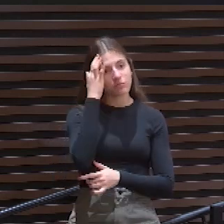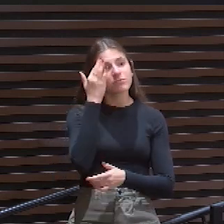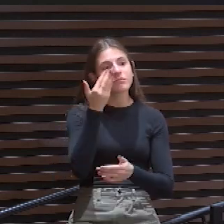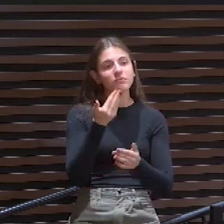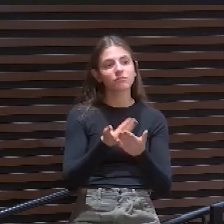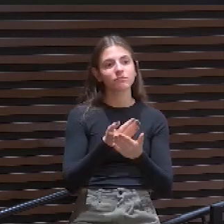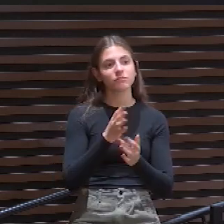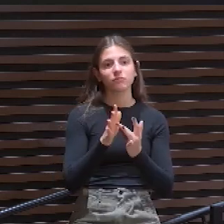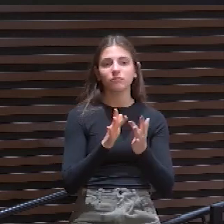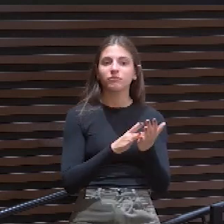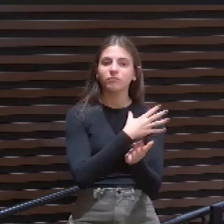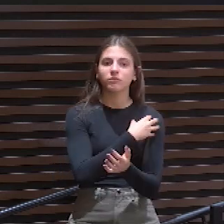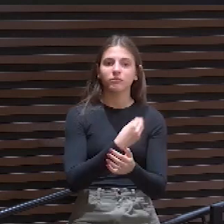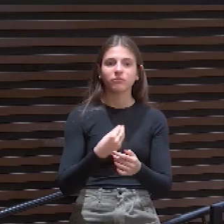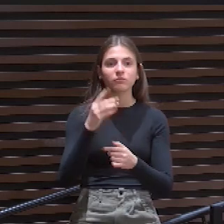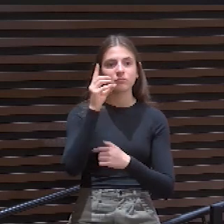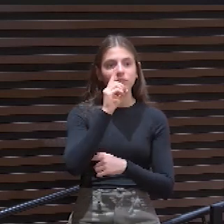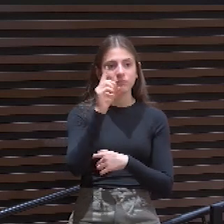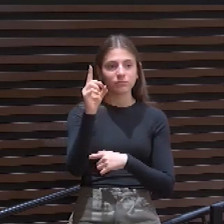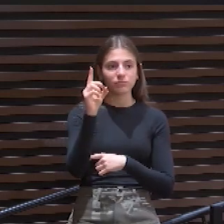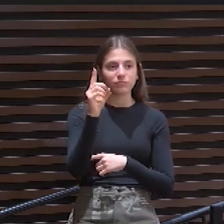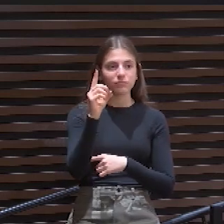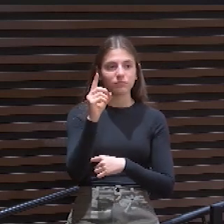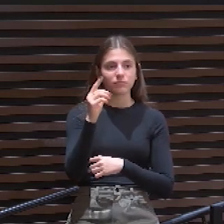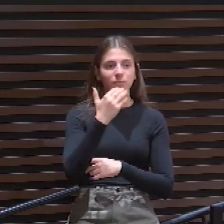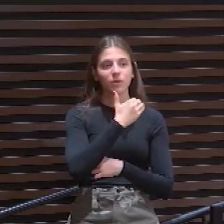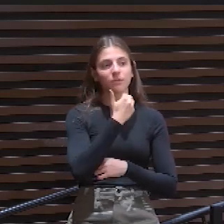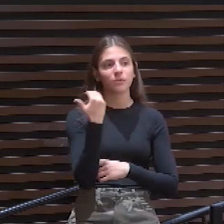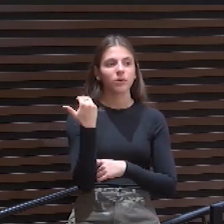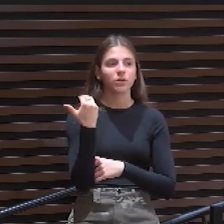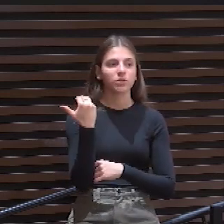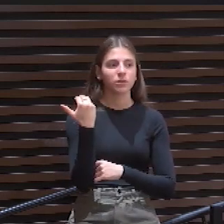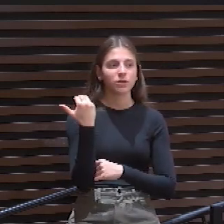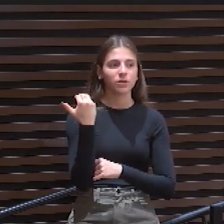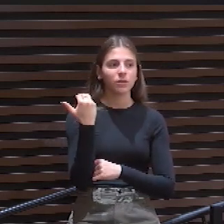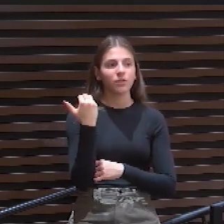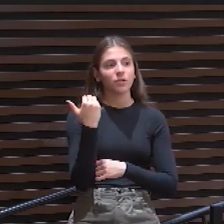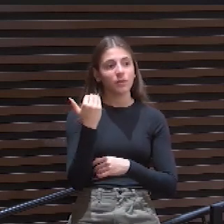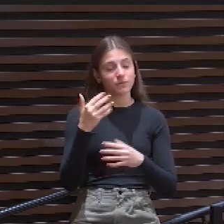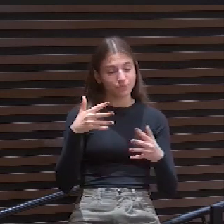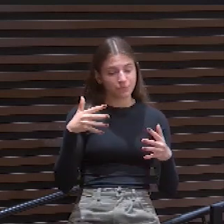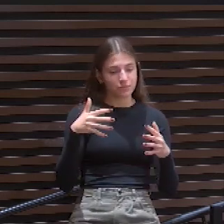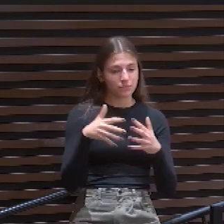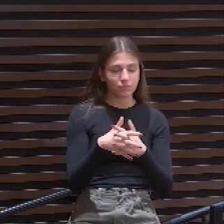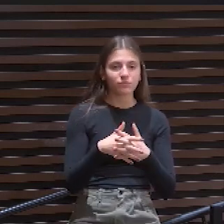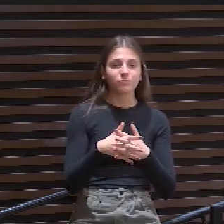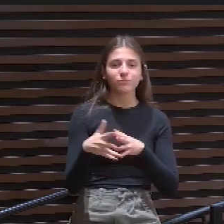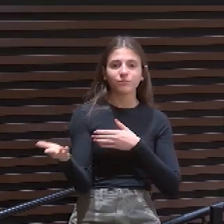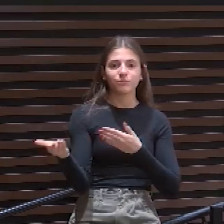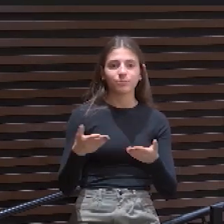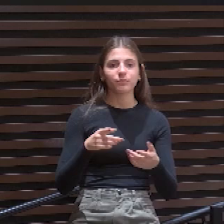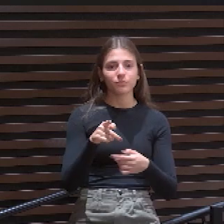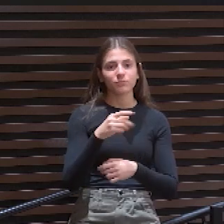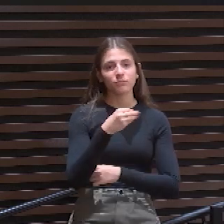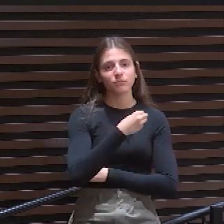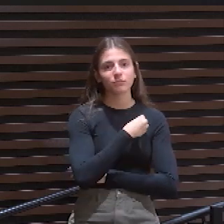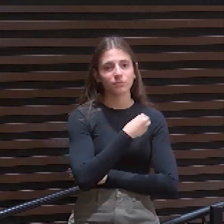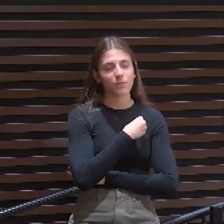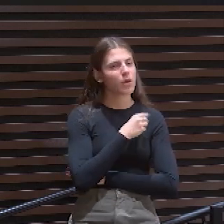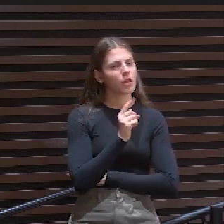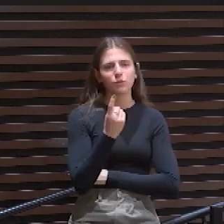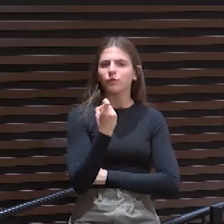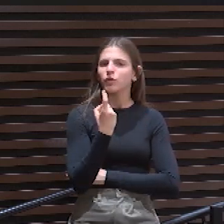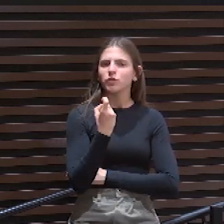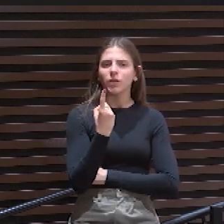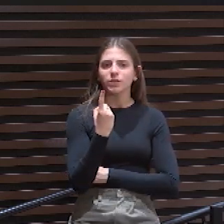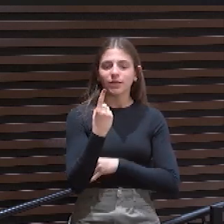Ele é o Filho de Deus, aquela morte, além de levar o teu pecado, ela não foi sozinha. Ela